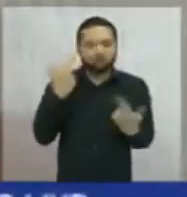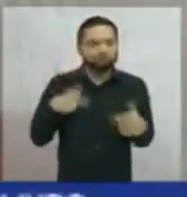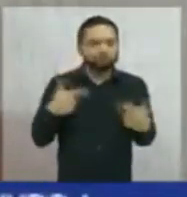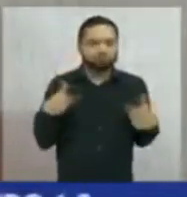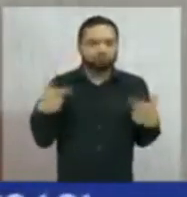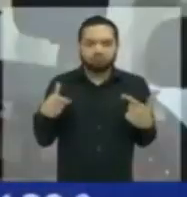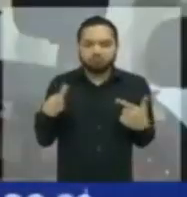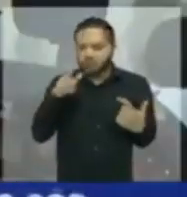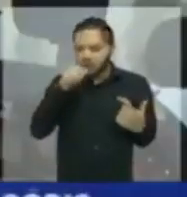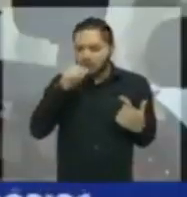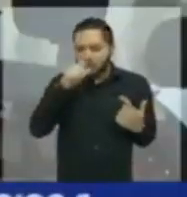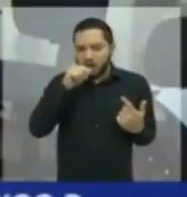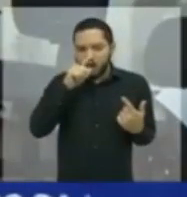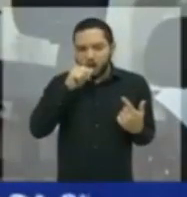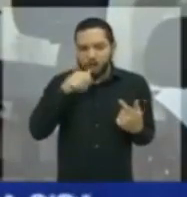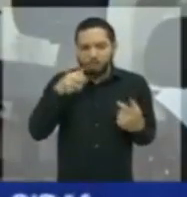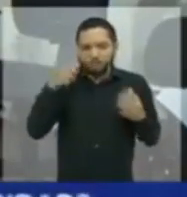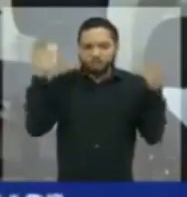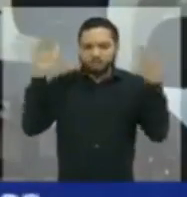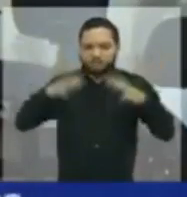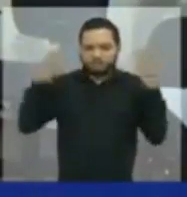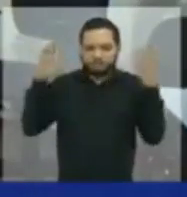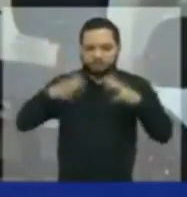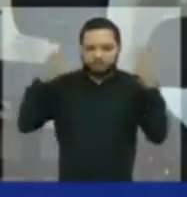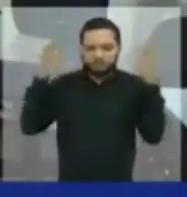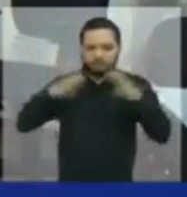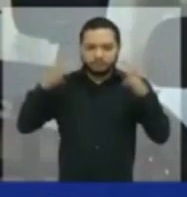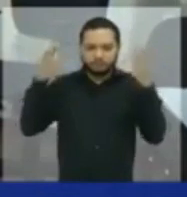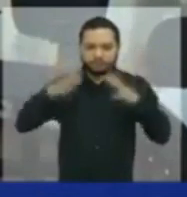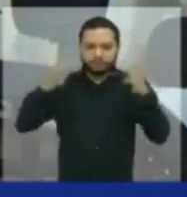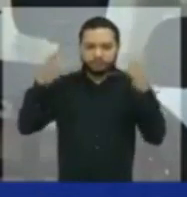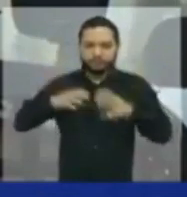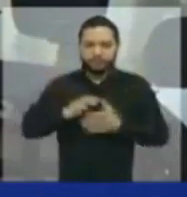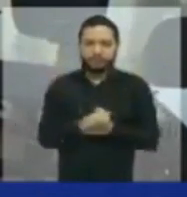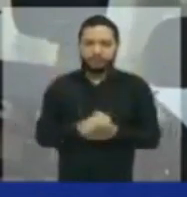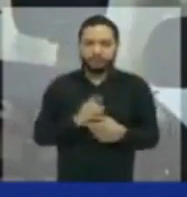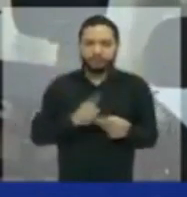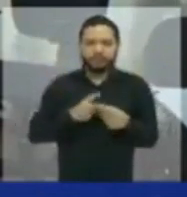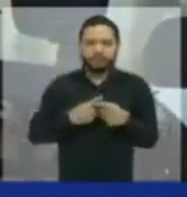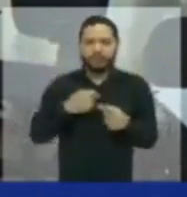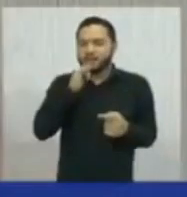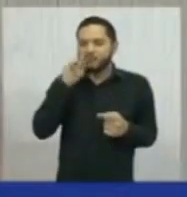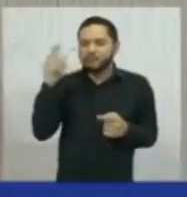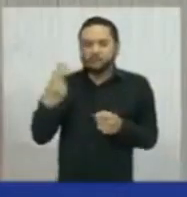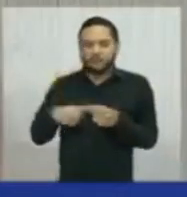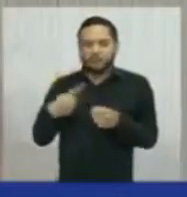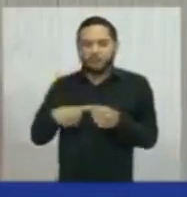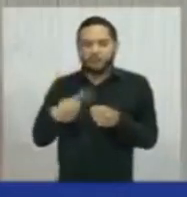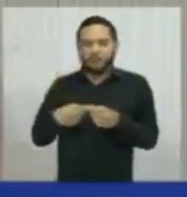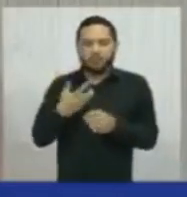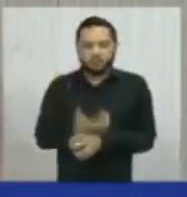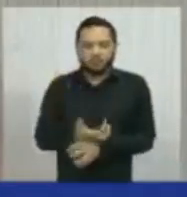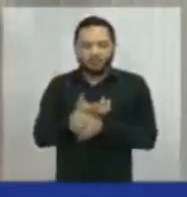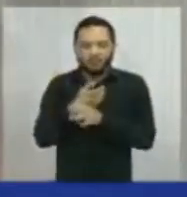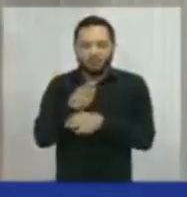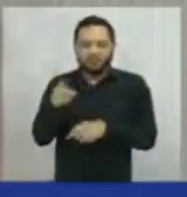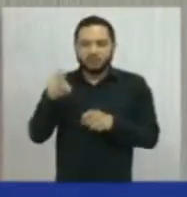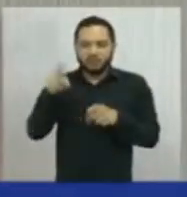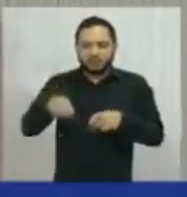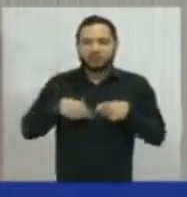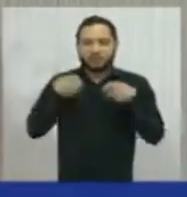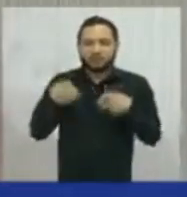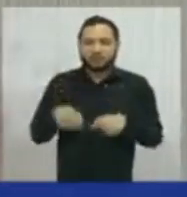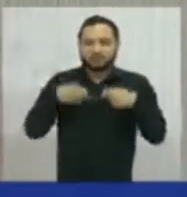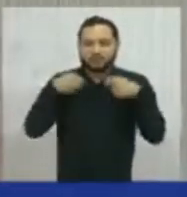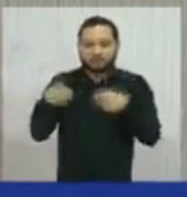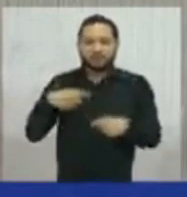água... Fico lembrando do nosso povo do sertão, que, como eles não têm água, sempre, eles têm uma cisterna em